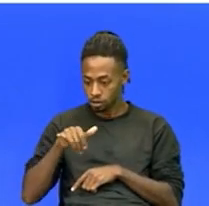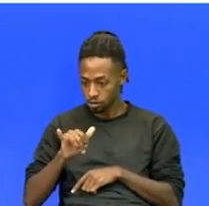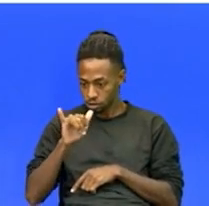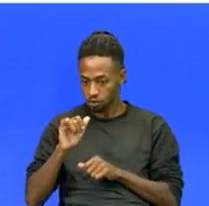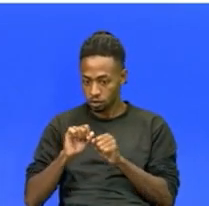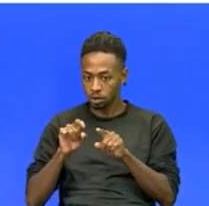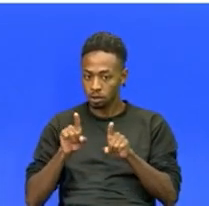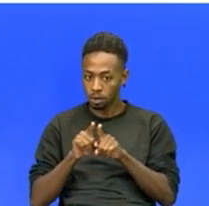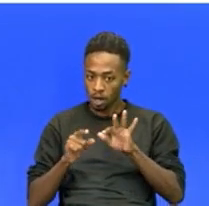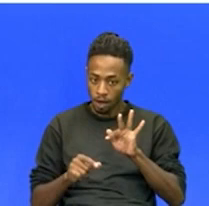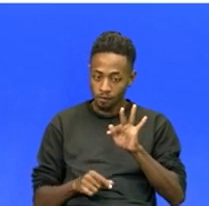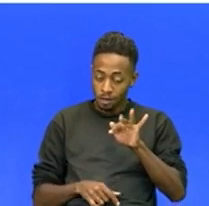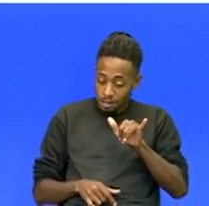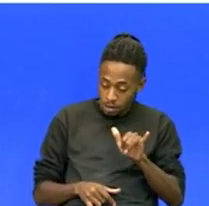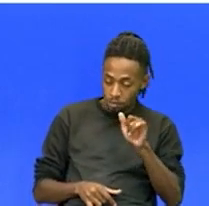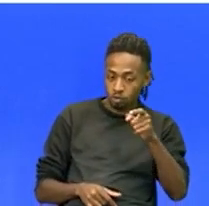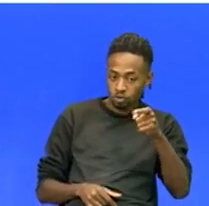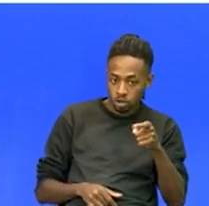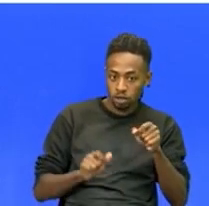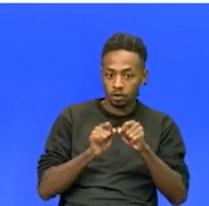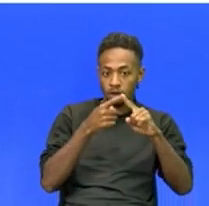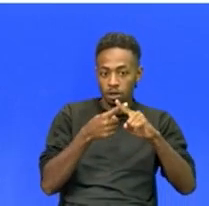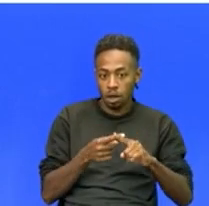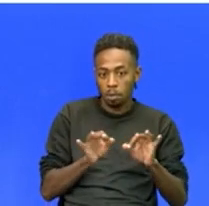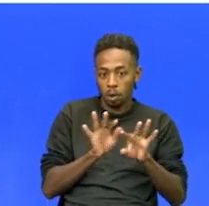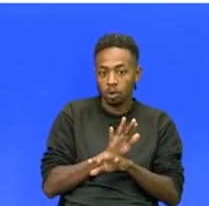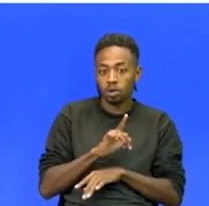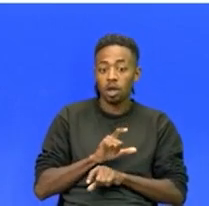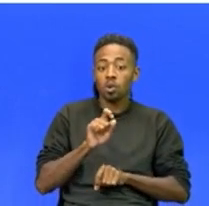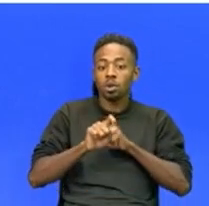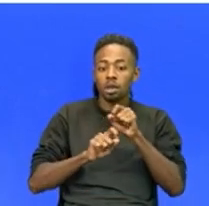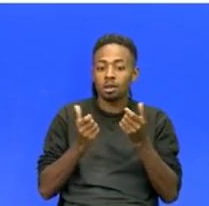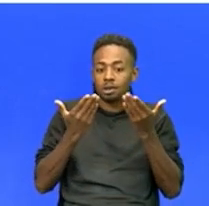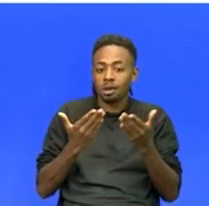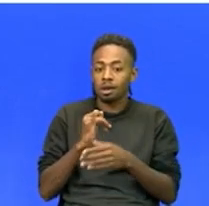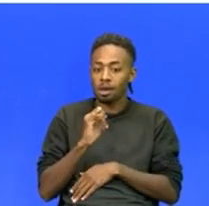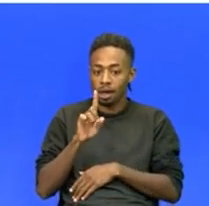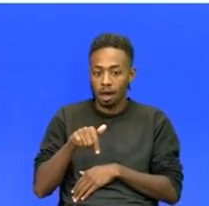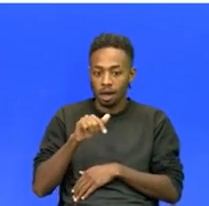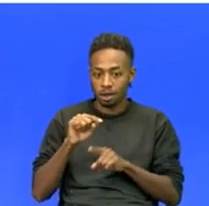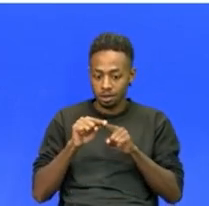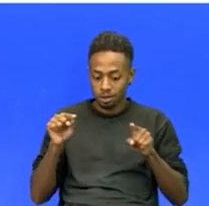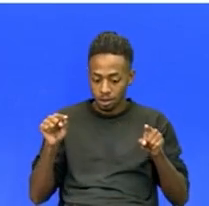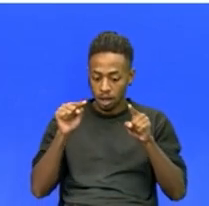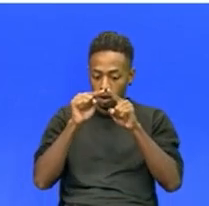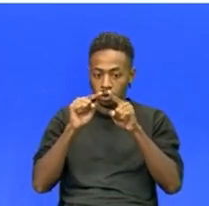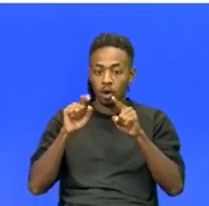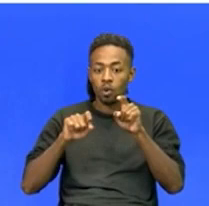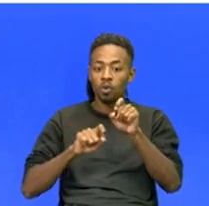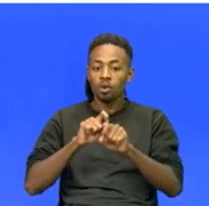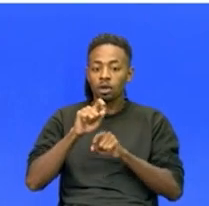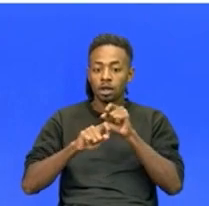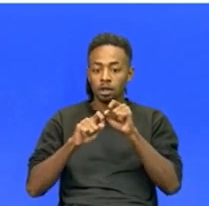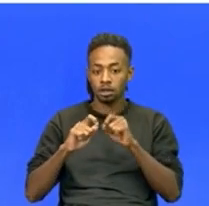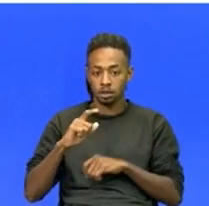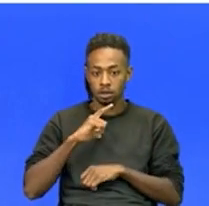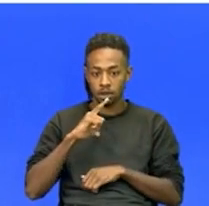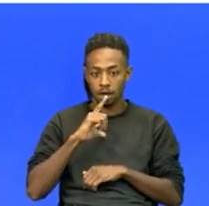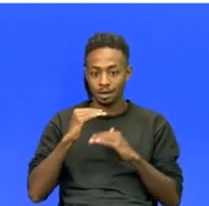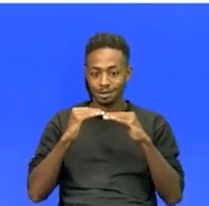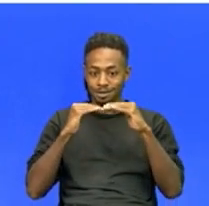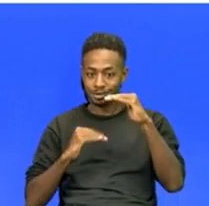de yx também multiplicado. Fazendo assim, temos o que? No ponto que é delta menor que 0, nós temos o ponto de